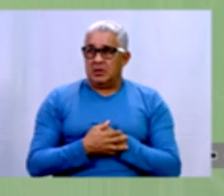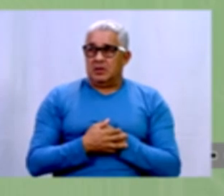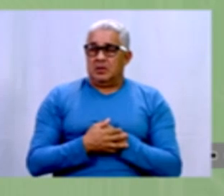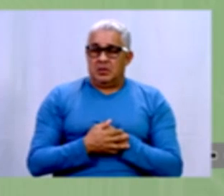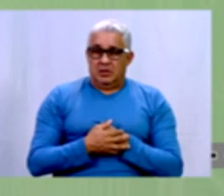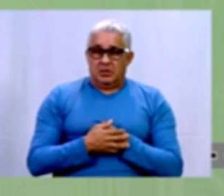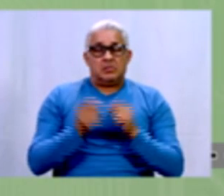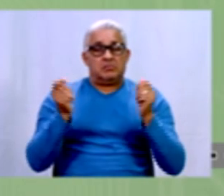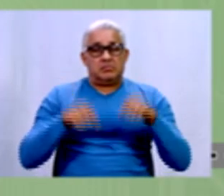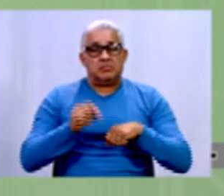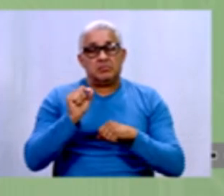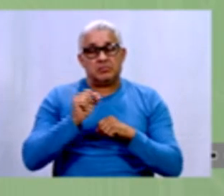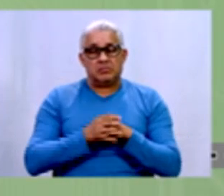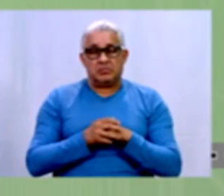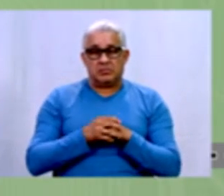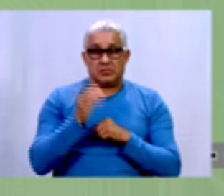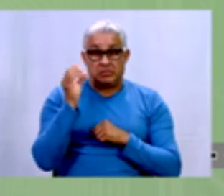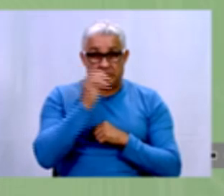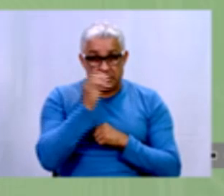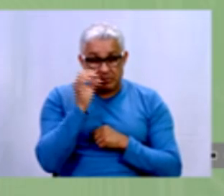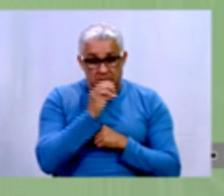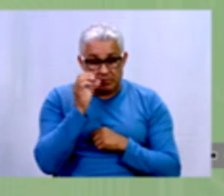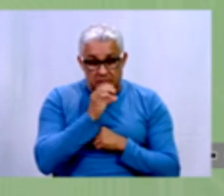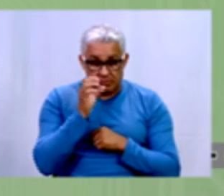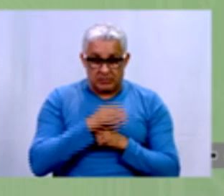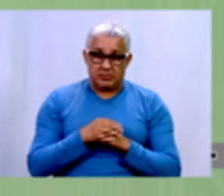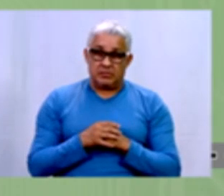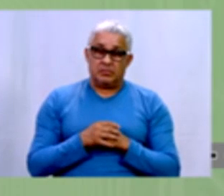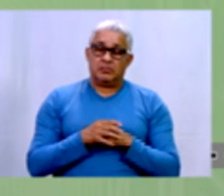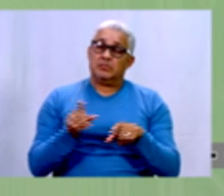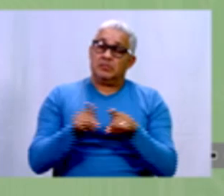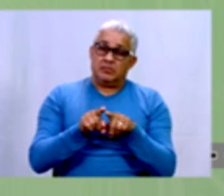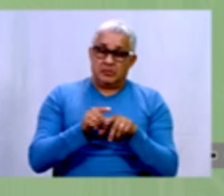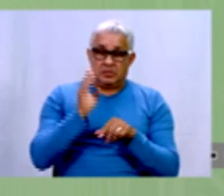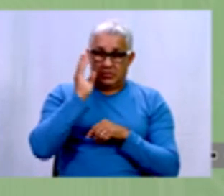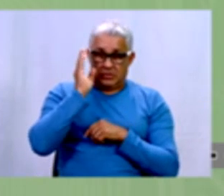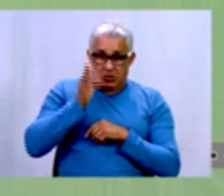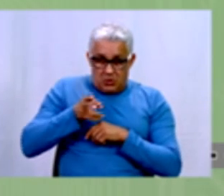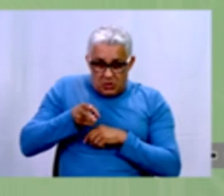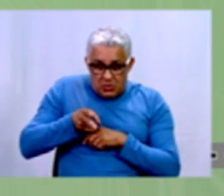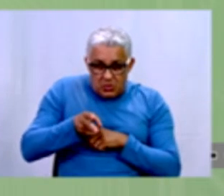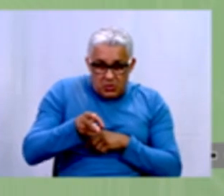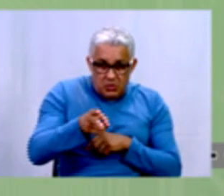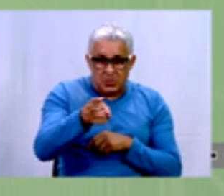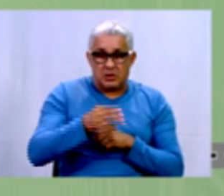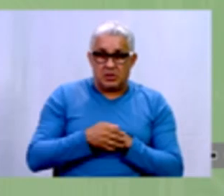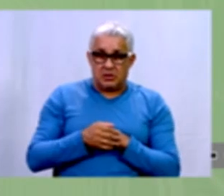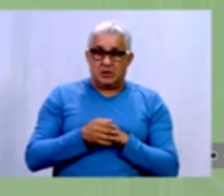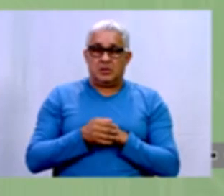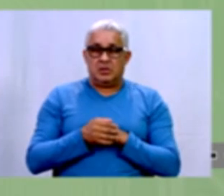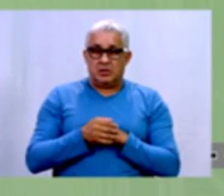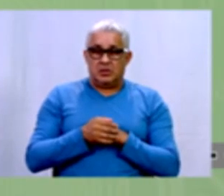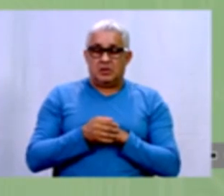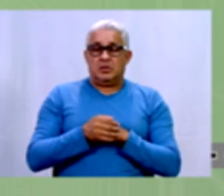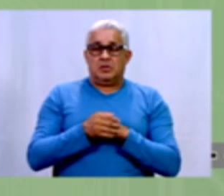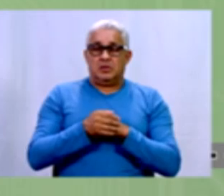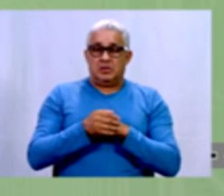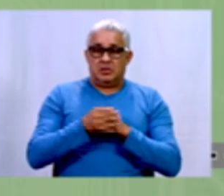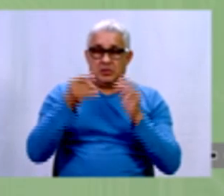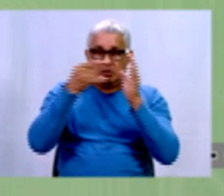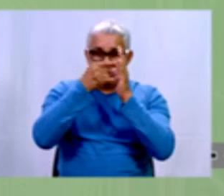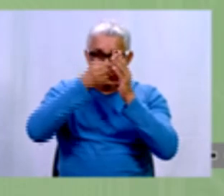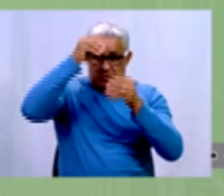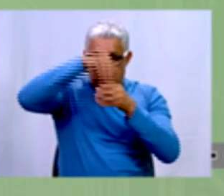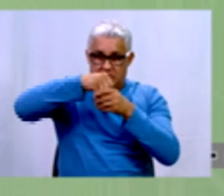Isto permite a rápida e contínua inspeção do software em produção,